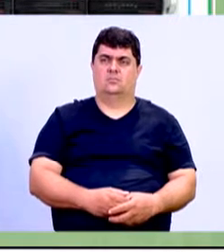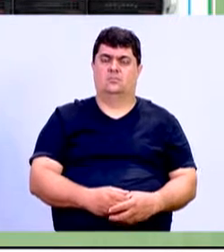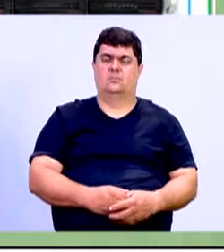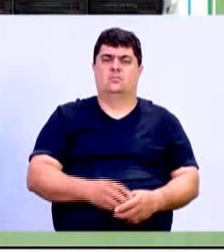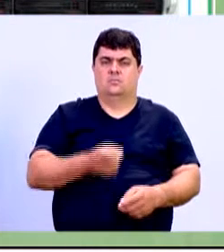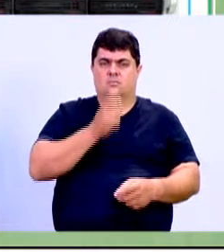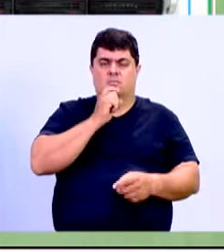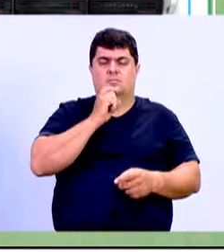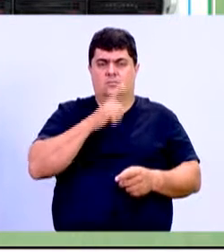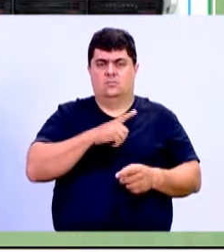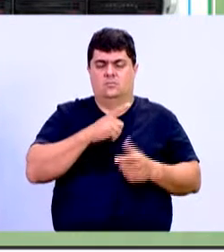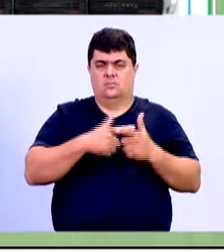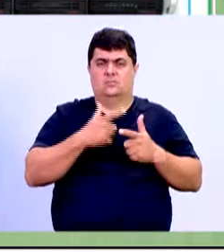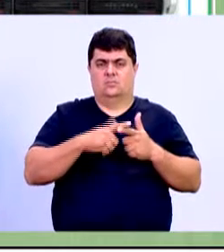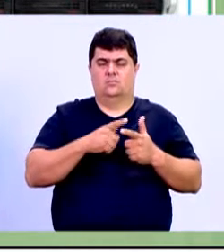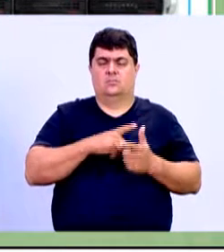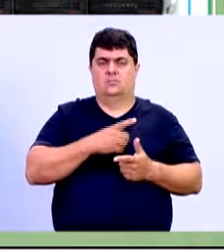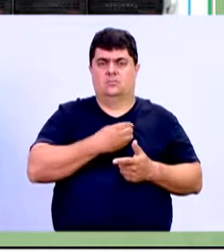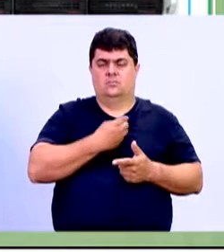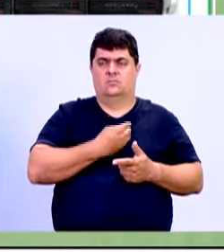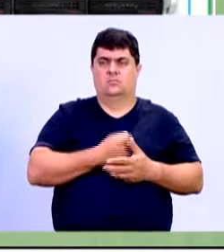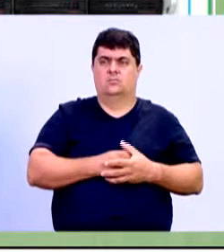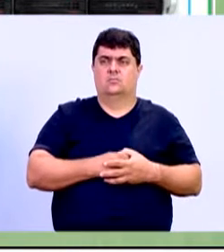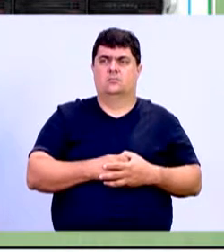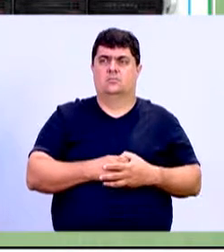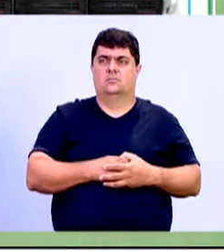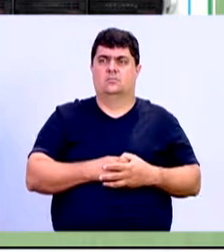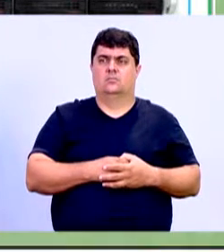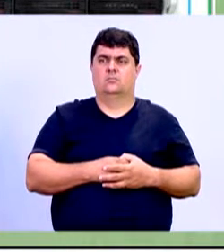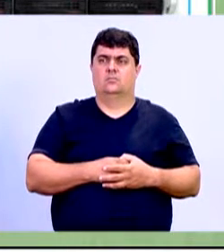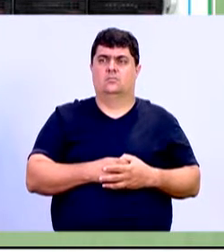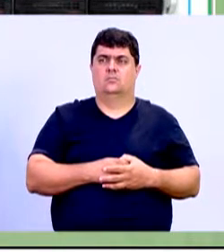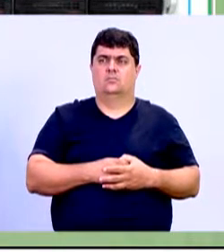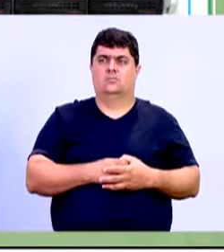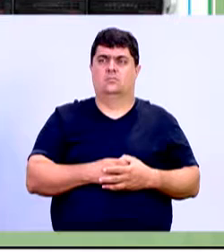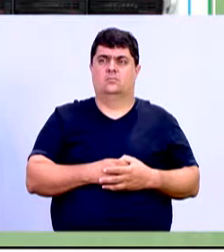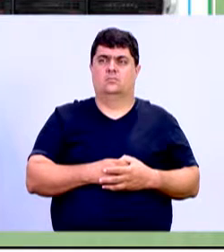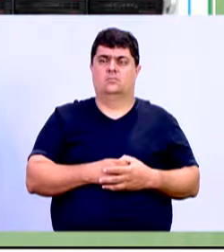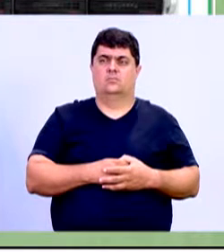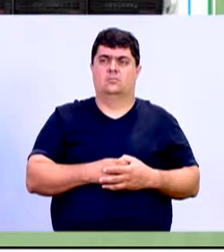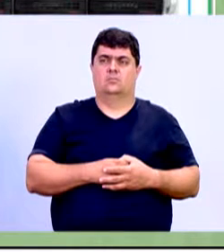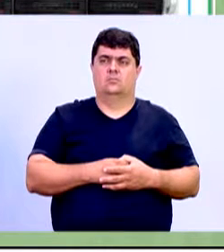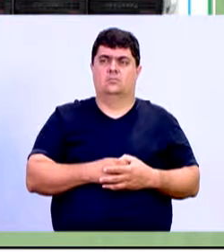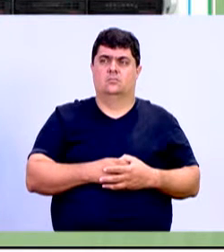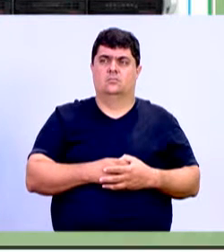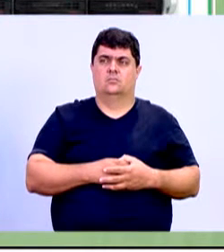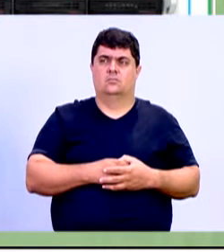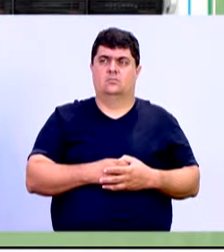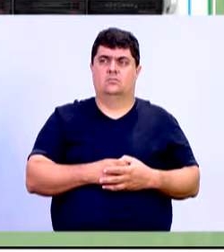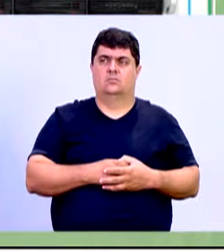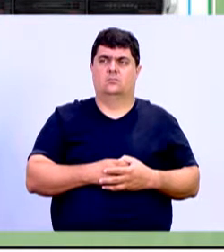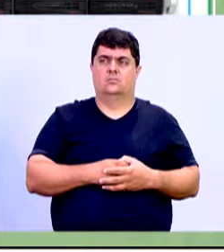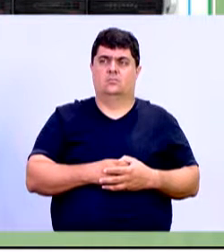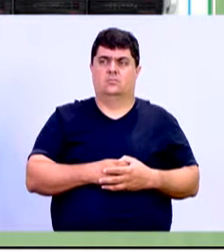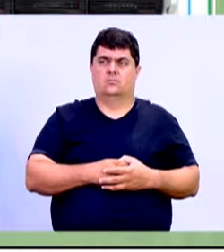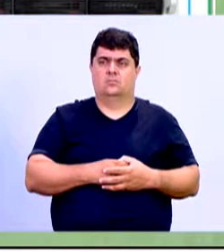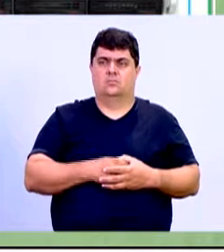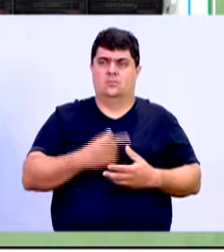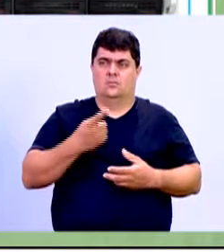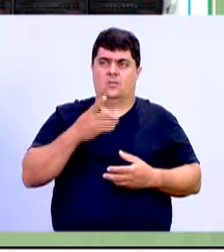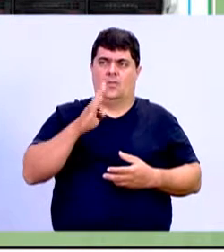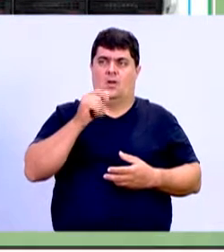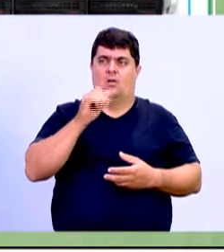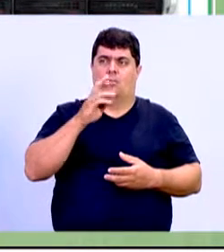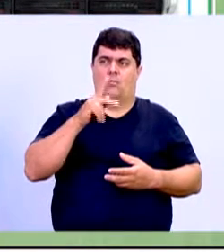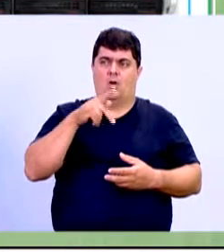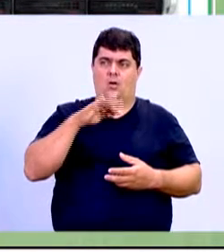do que poderia ser considerado como ideal. Tá? Aí o Brocade também. Este aqui é um robô de backup da